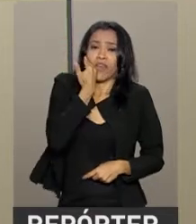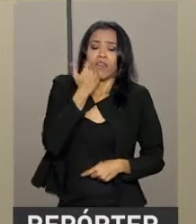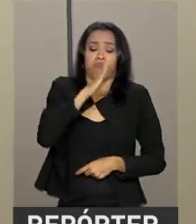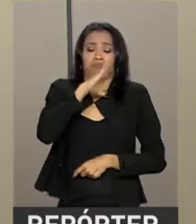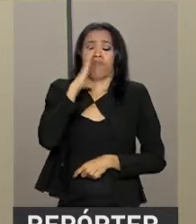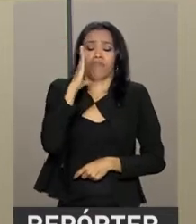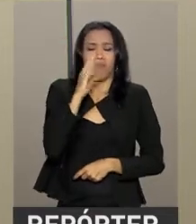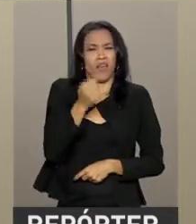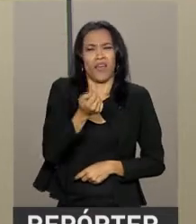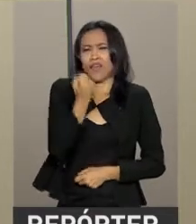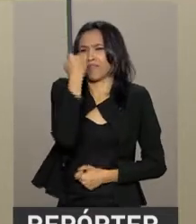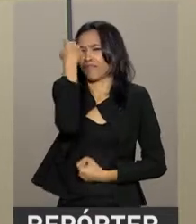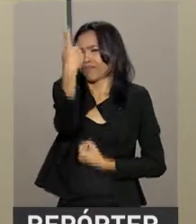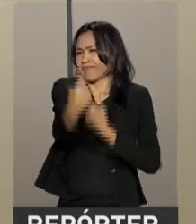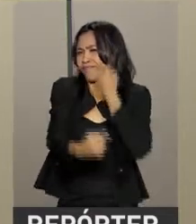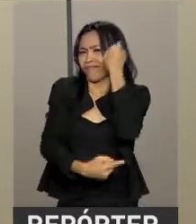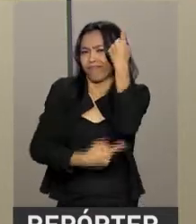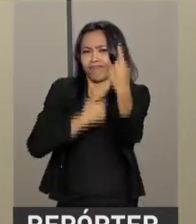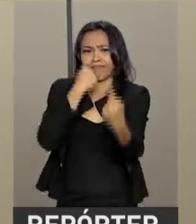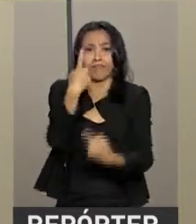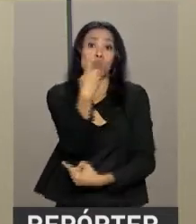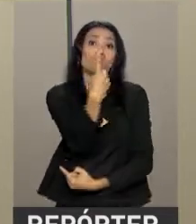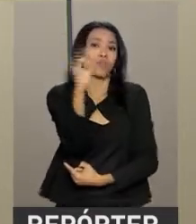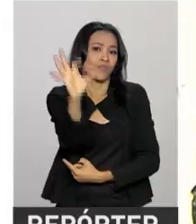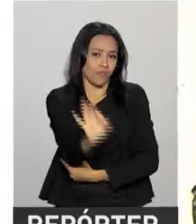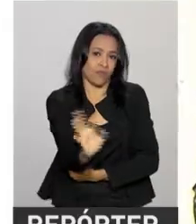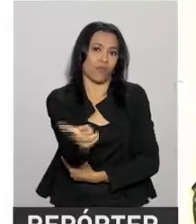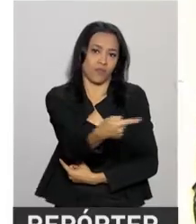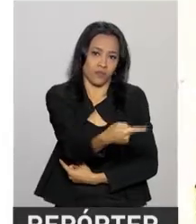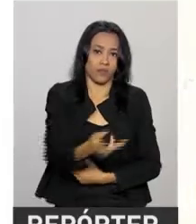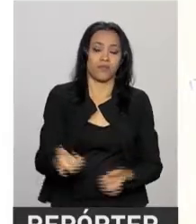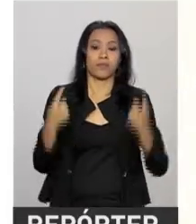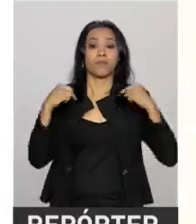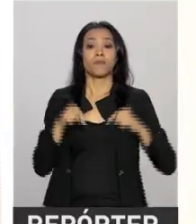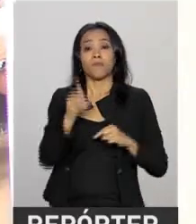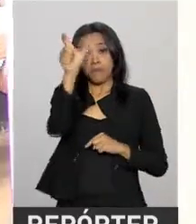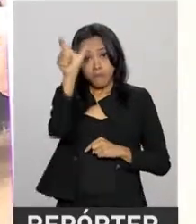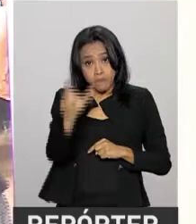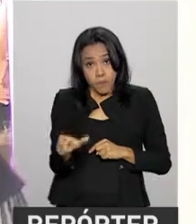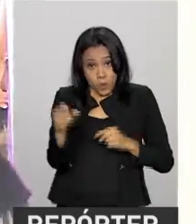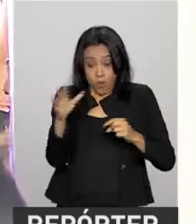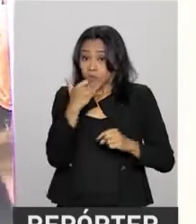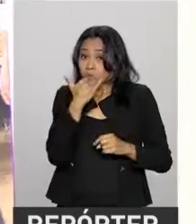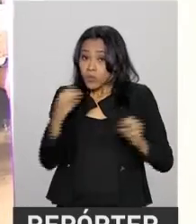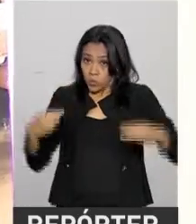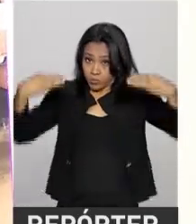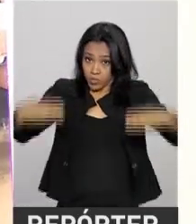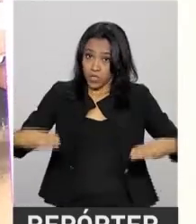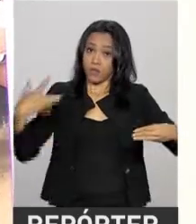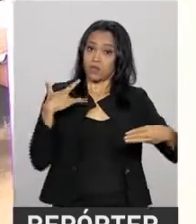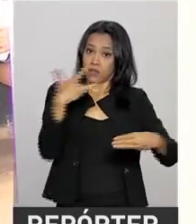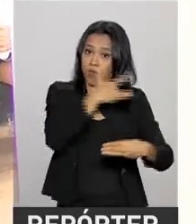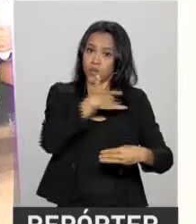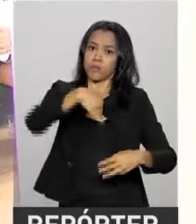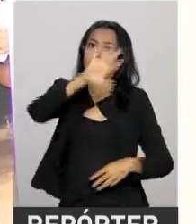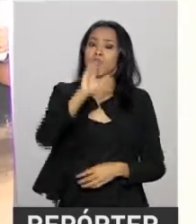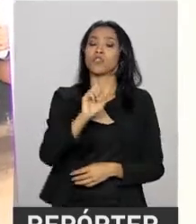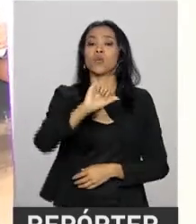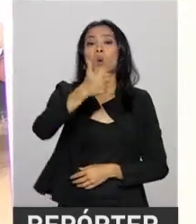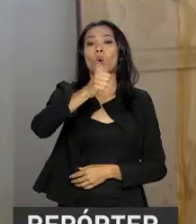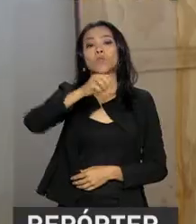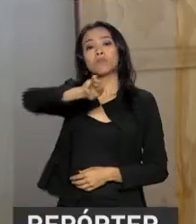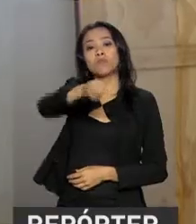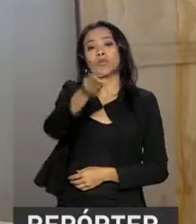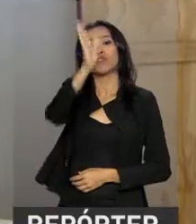são mais raros 1% a população poderá ter isso segundo o ministério da saúde mais de 11 milhões de pessoas já se vacinaram